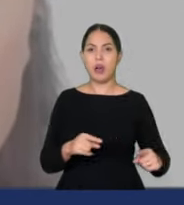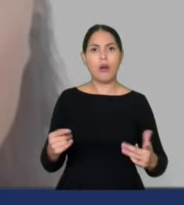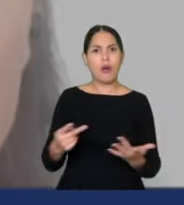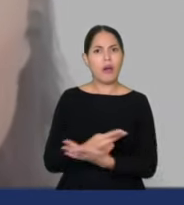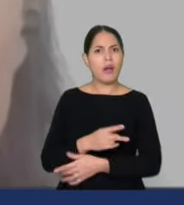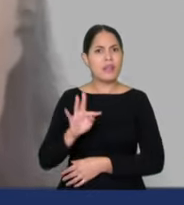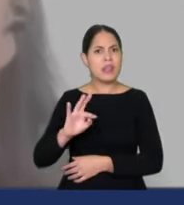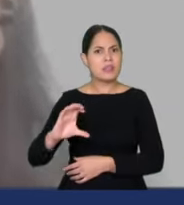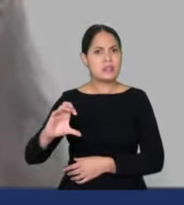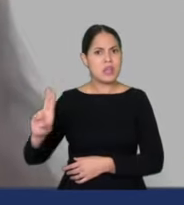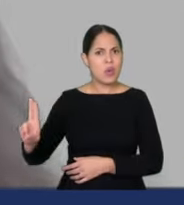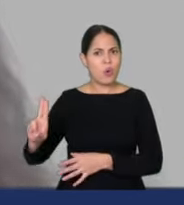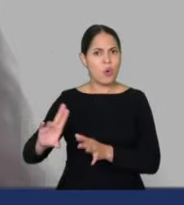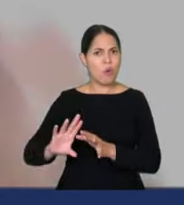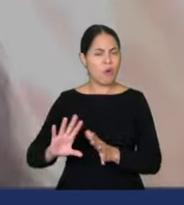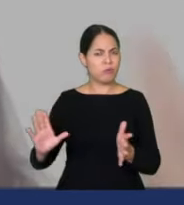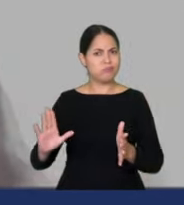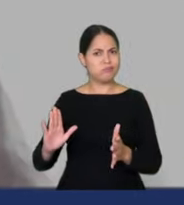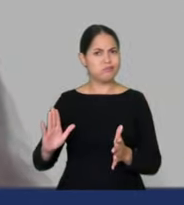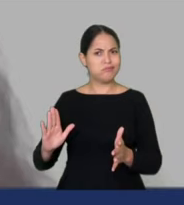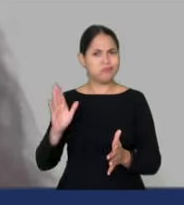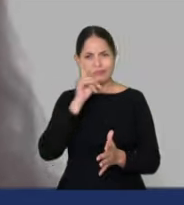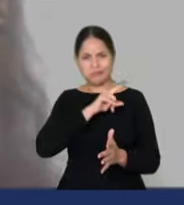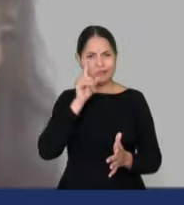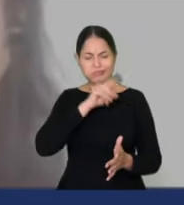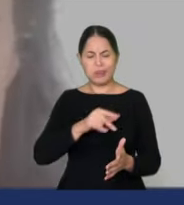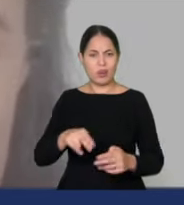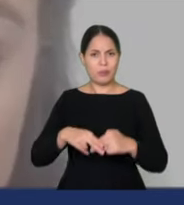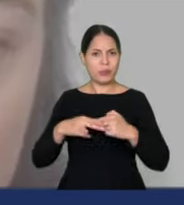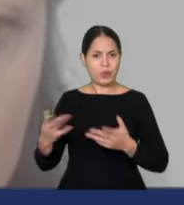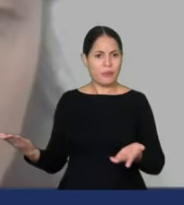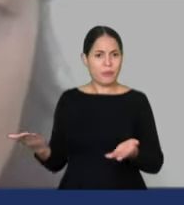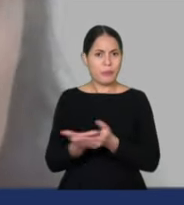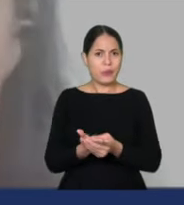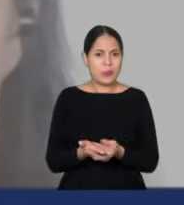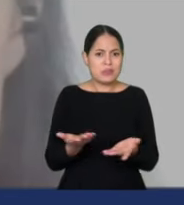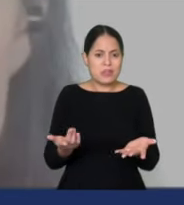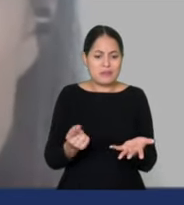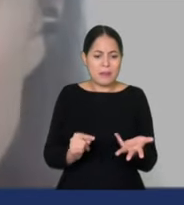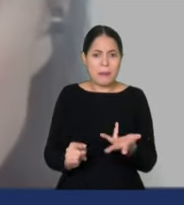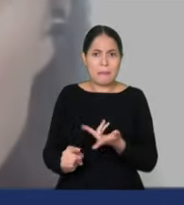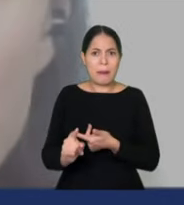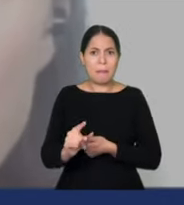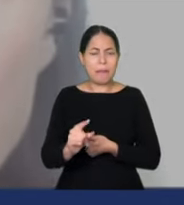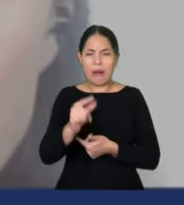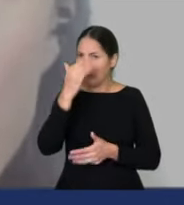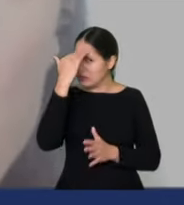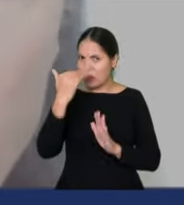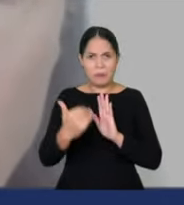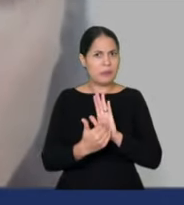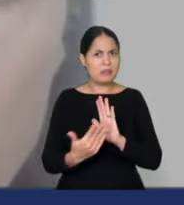seguisse seu curso, mesmo tendo constatado uma série de irregularidades